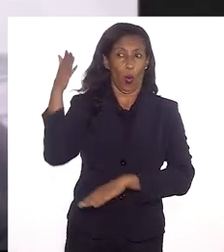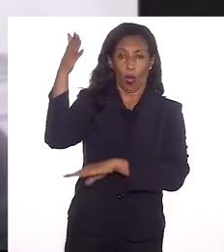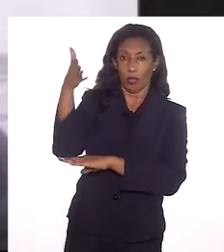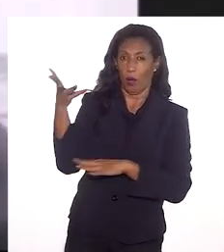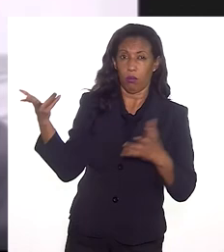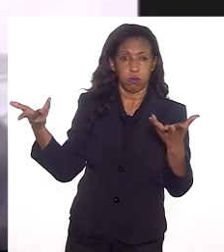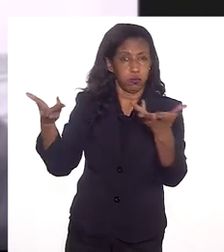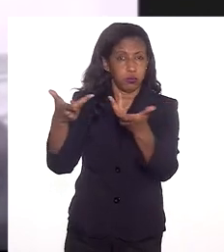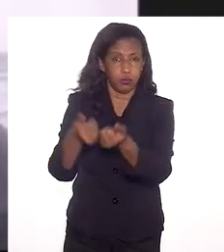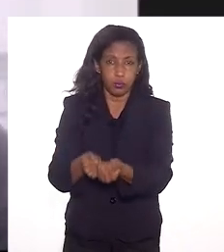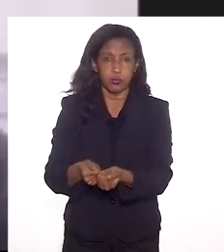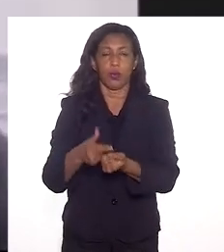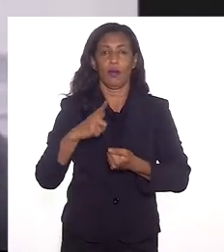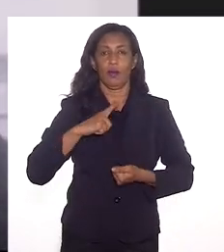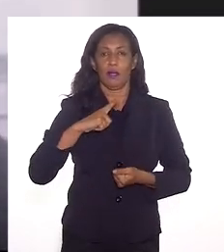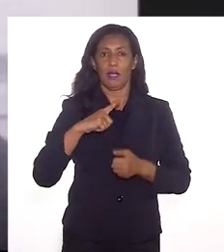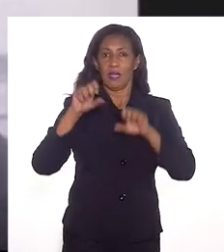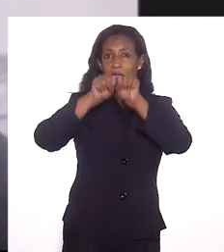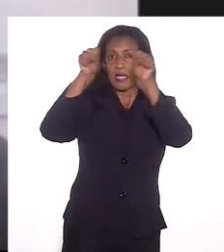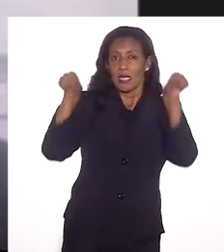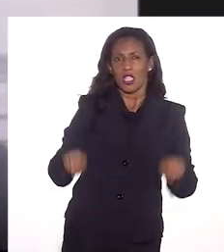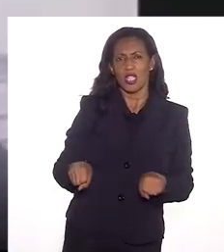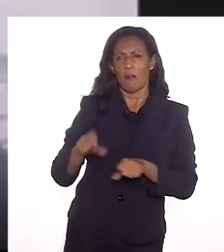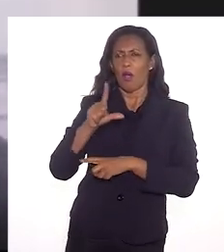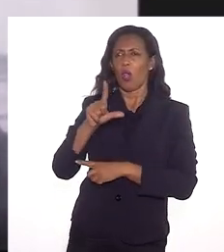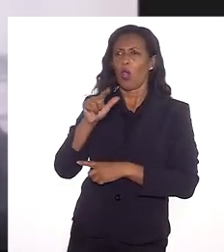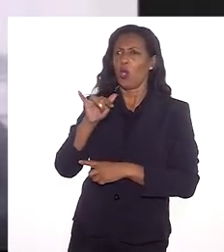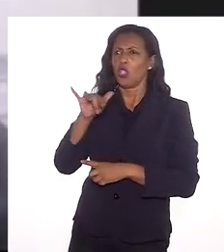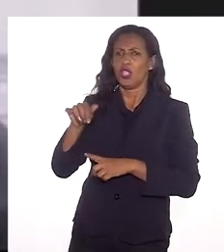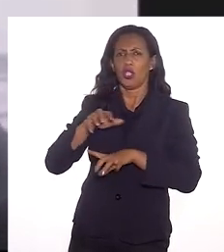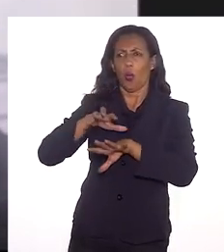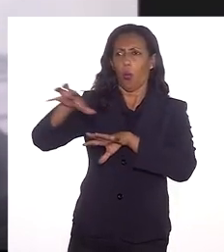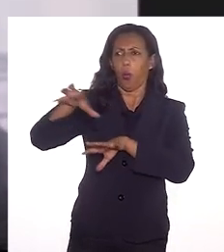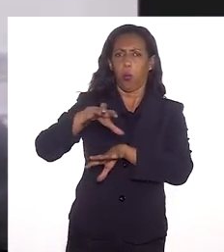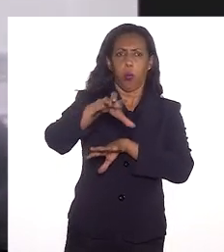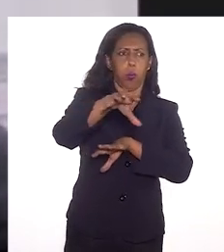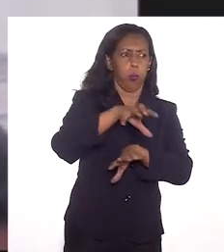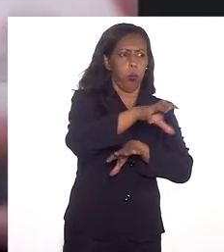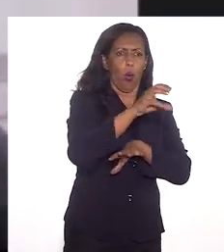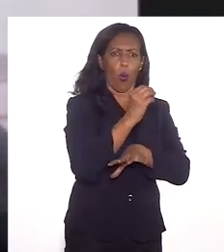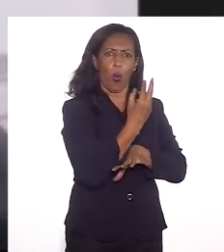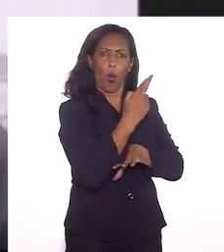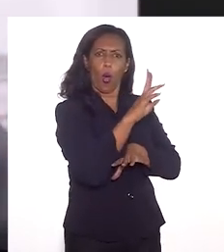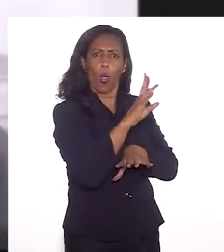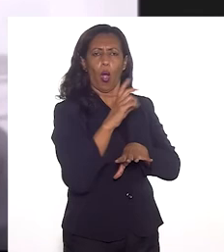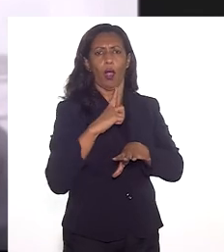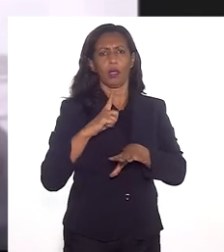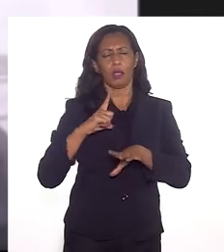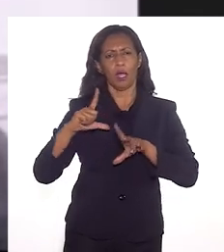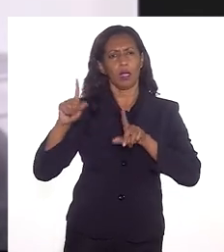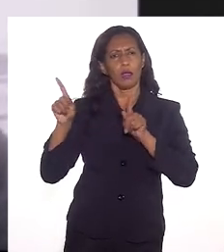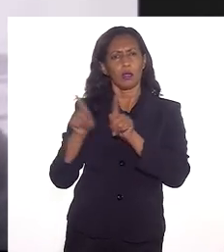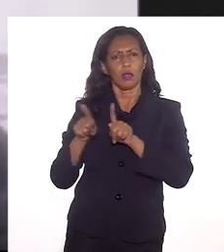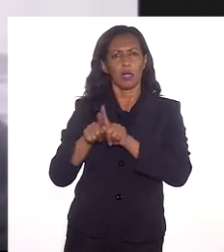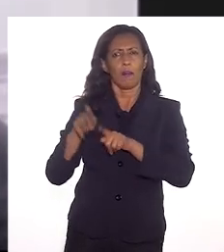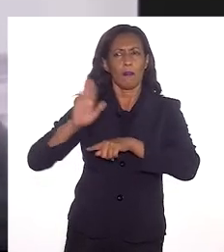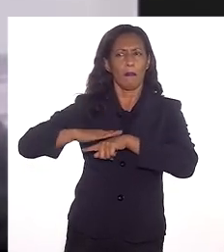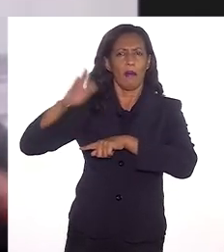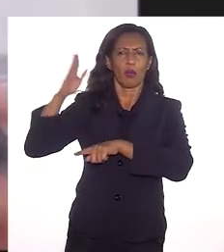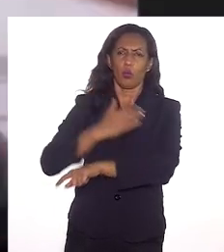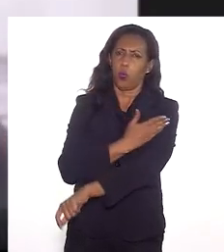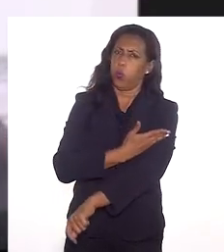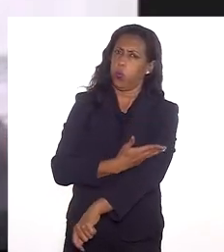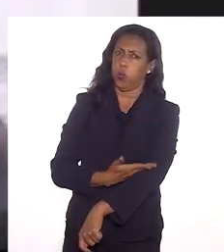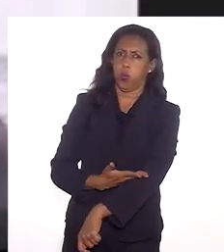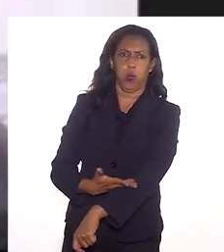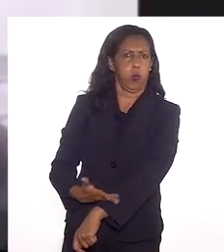tem uma malha hoteleira fantástica a gente tem todo um sistema de logística Fantástico ocorre né o sente operações aqui do Rio